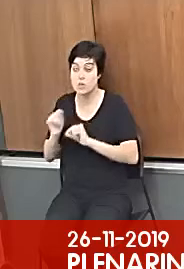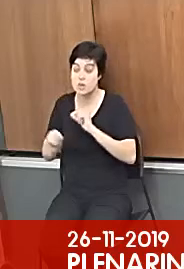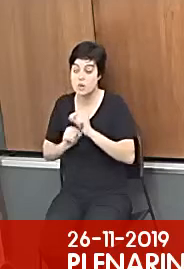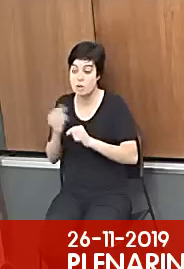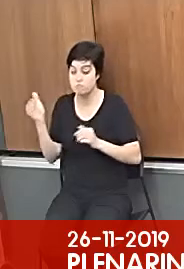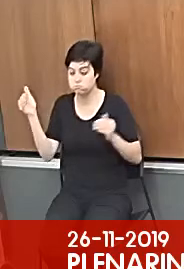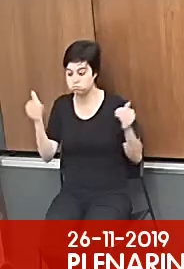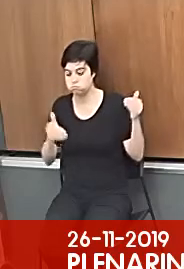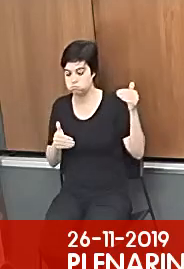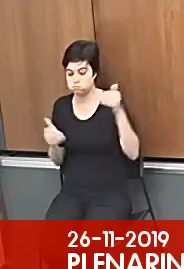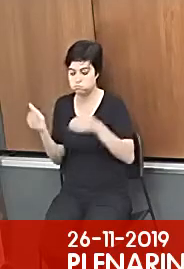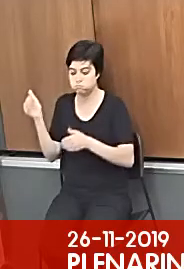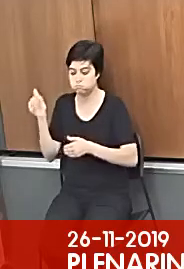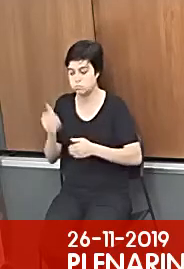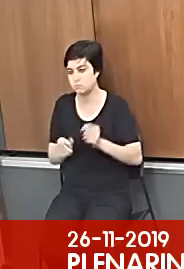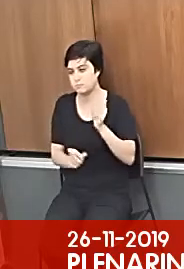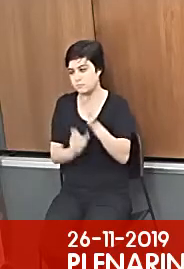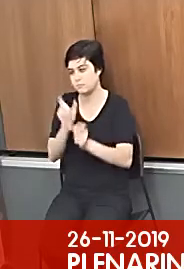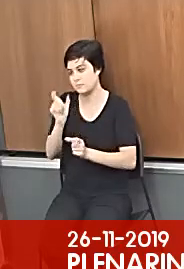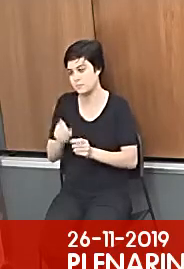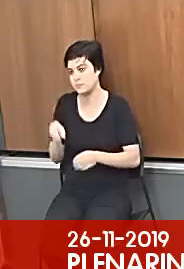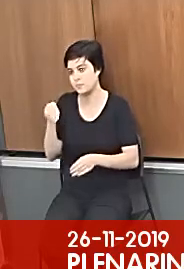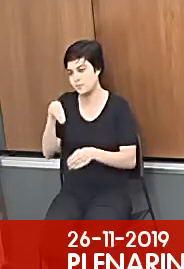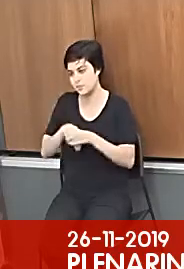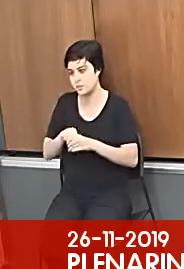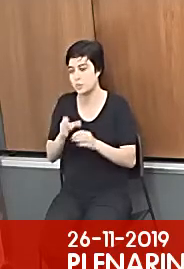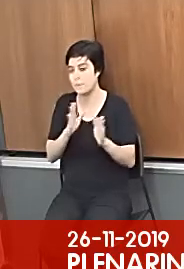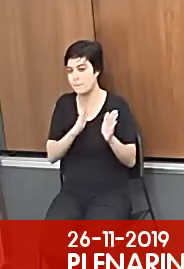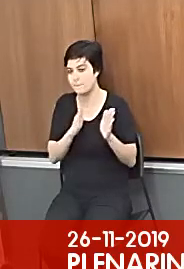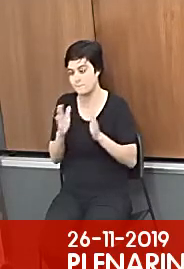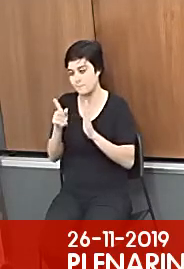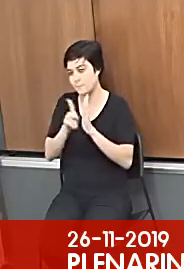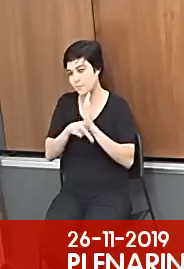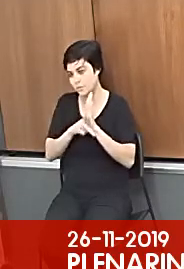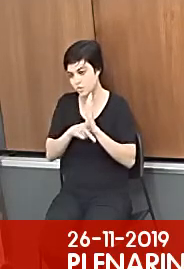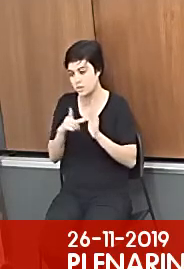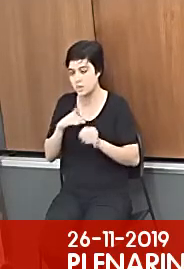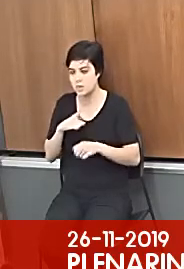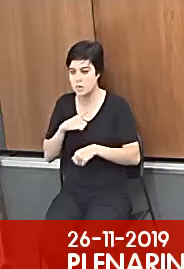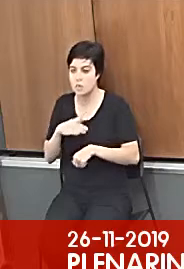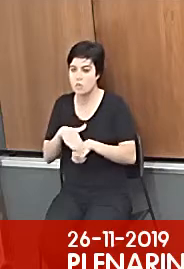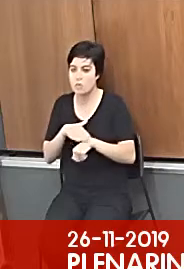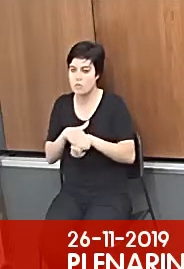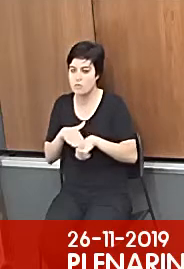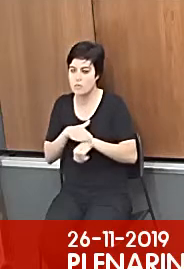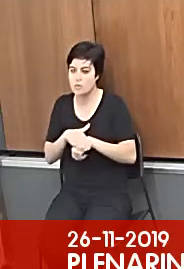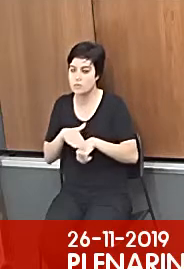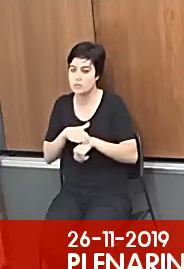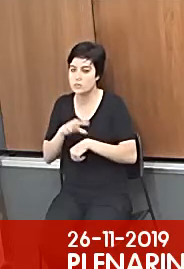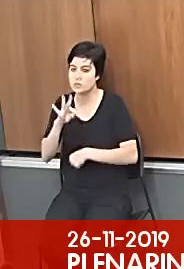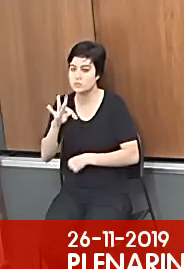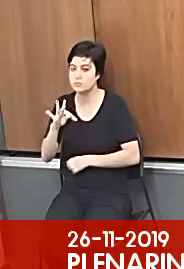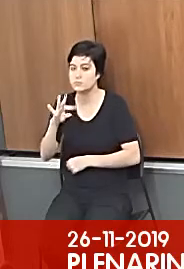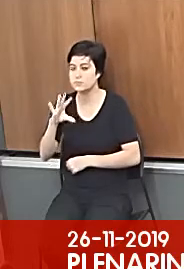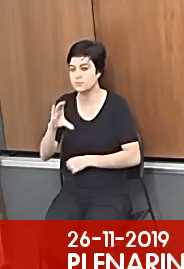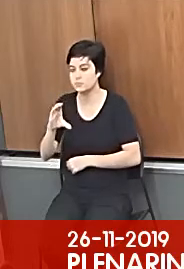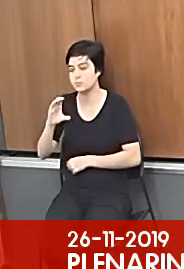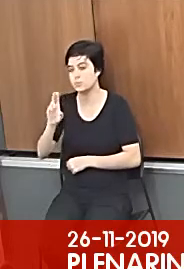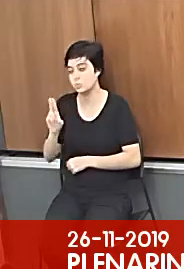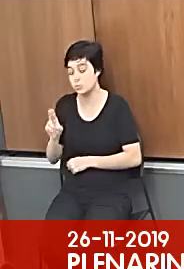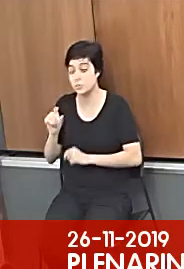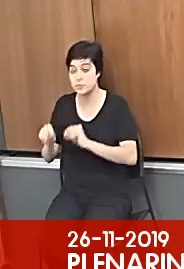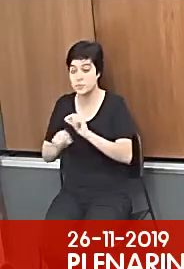do projeto. Eu tive uma conversa com o presidente do TCU, que é o Tribunal de Contas da União, e